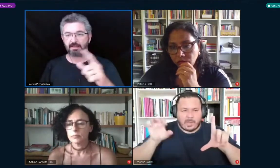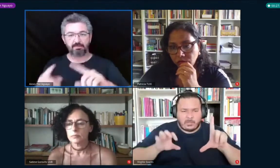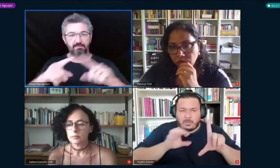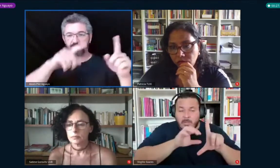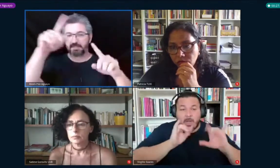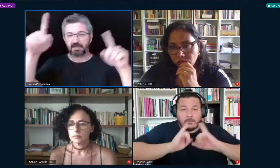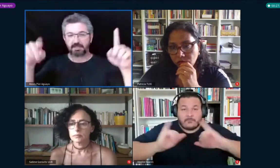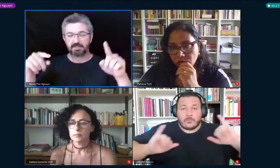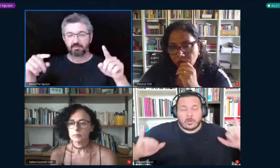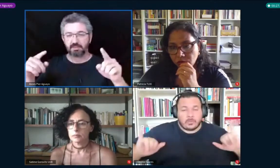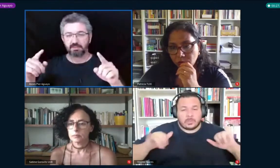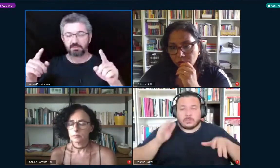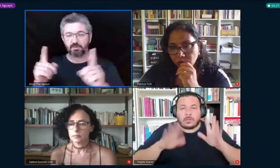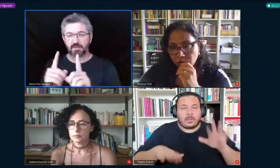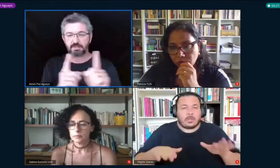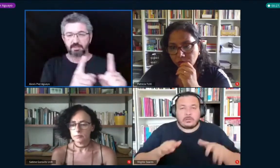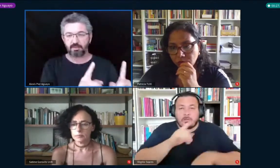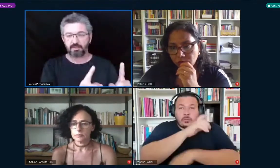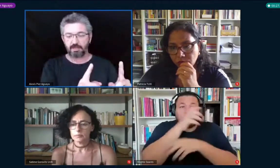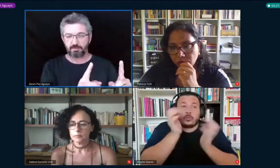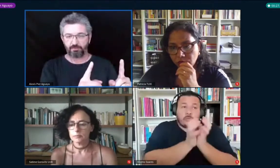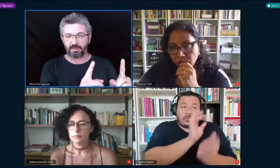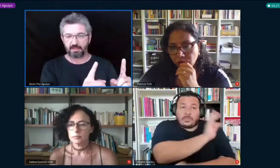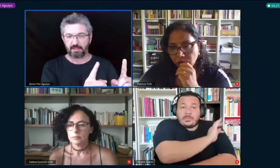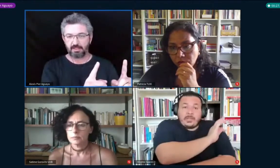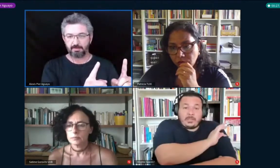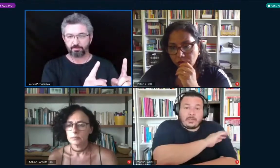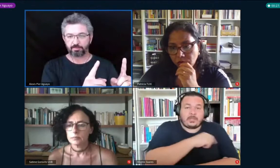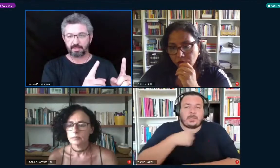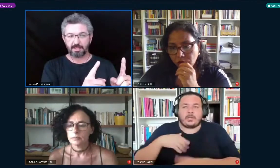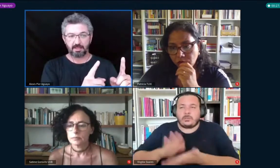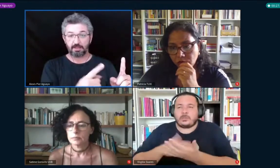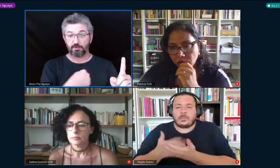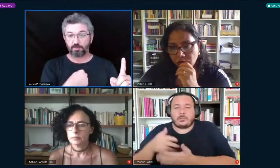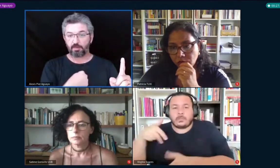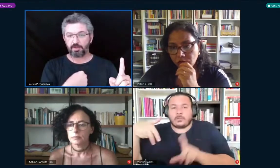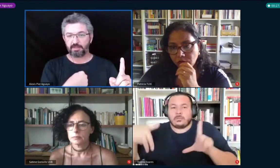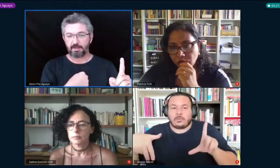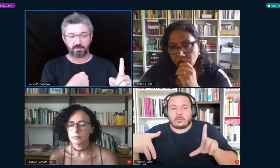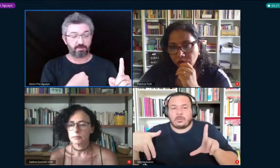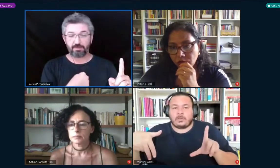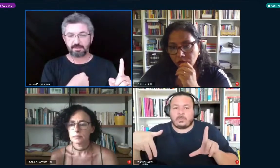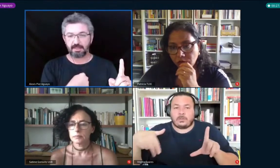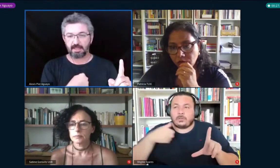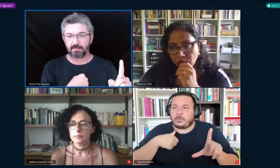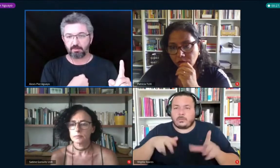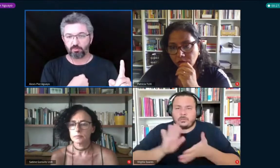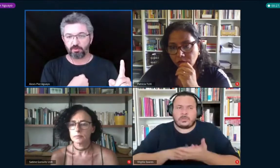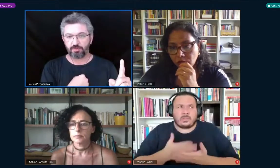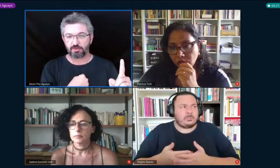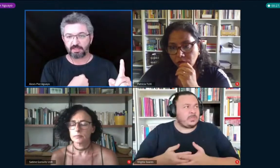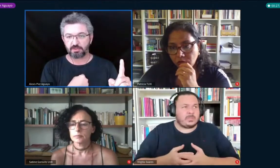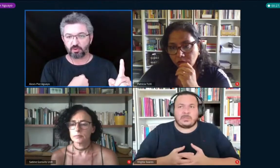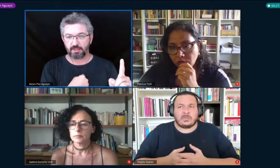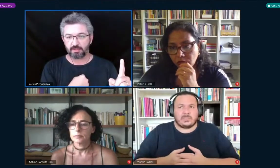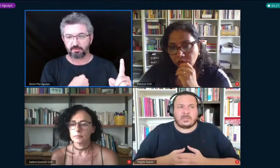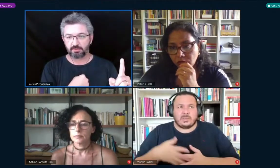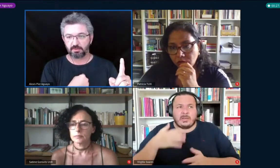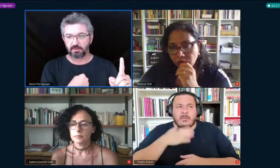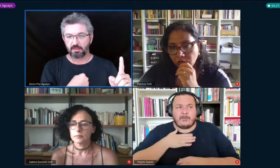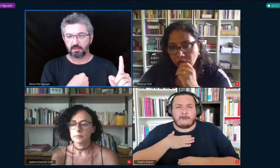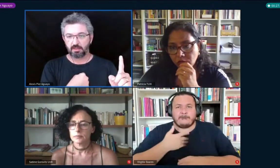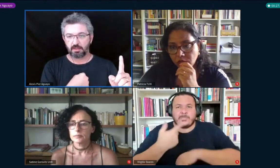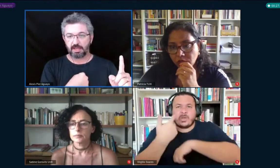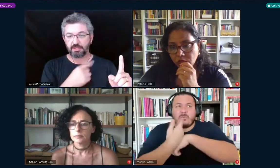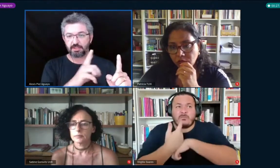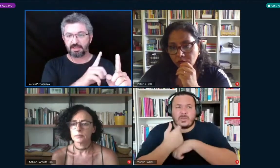técnica está prestando atenção em tantas coisas que o intérprete fica ali e o próprio intérprete vira e fala assim, caramba, o meu vídeo está